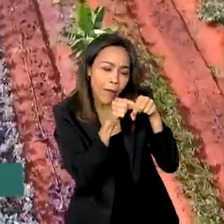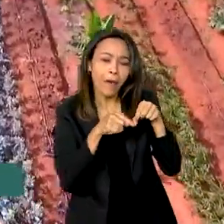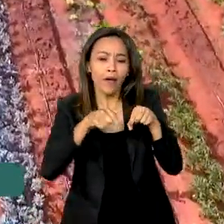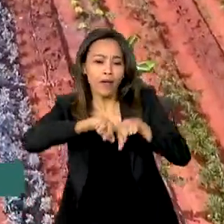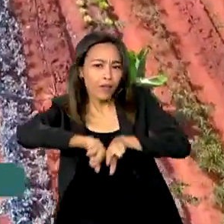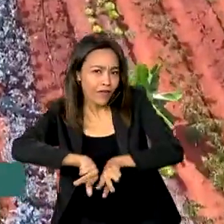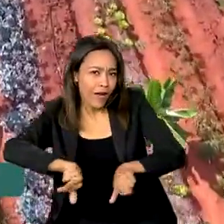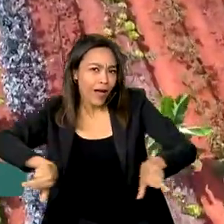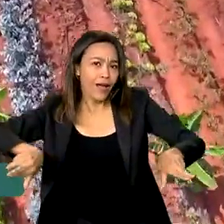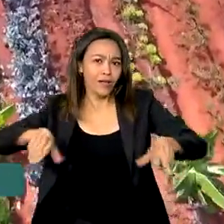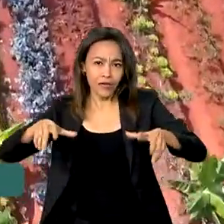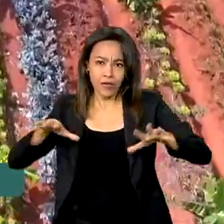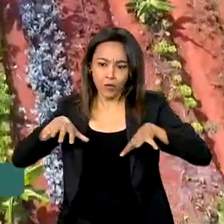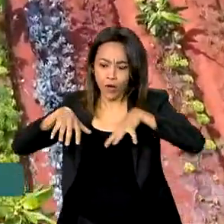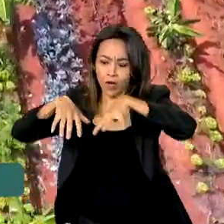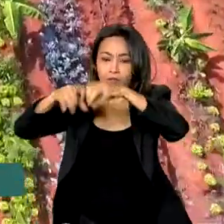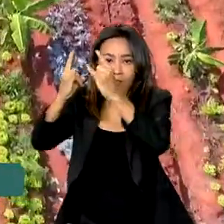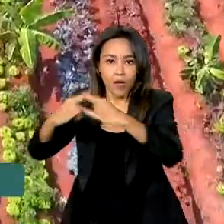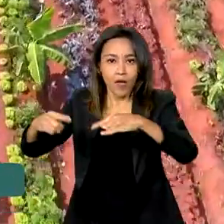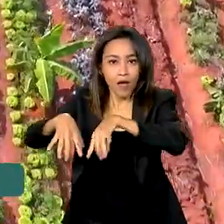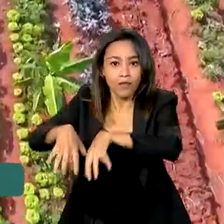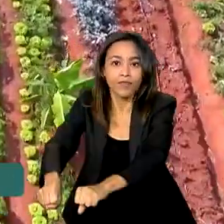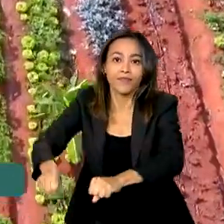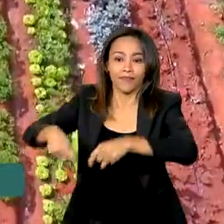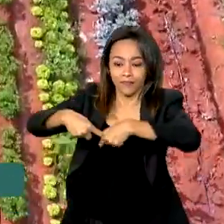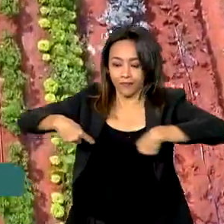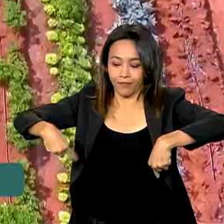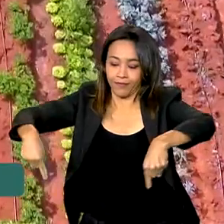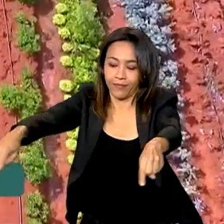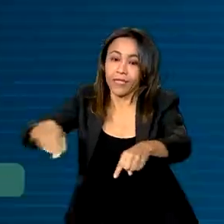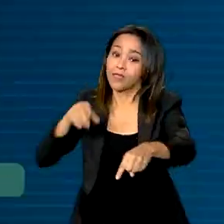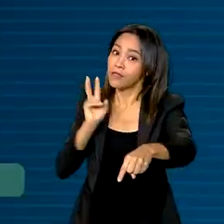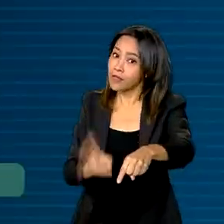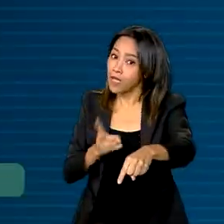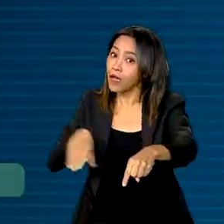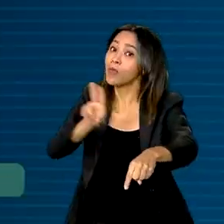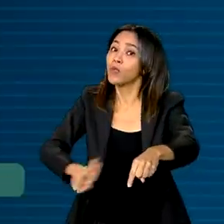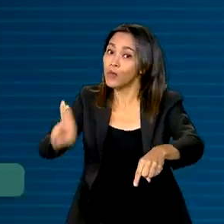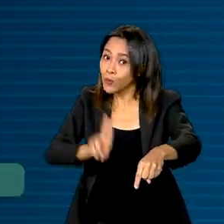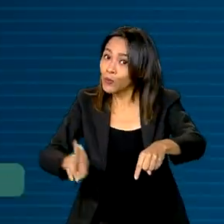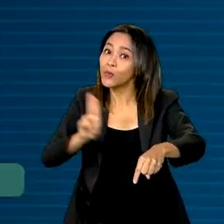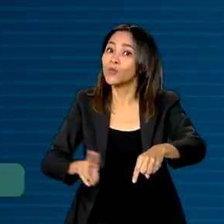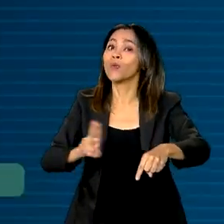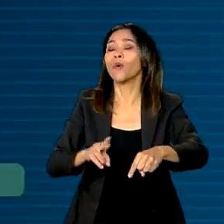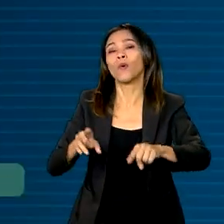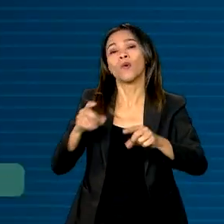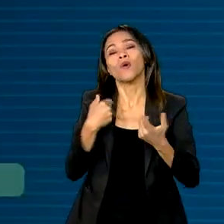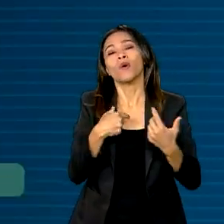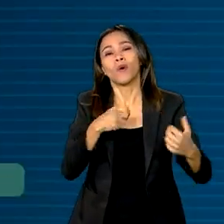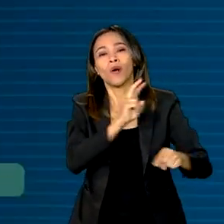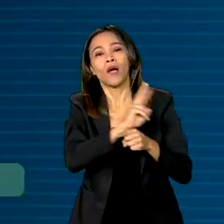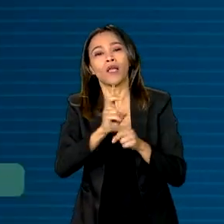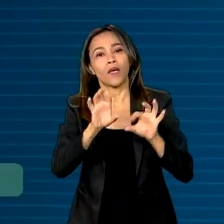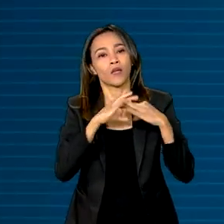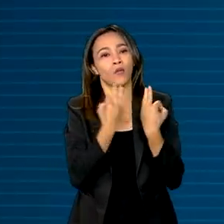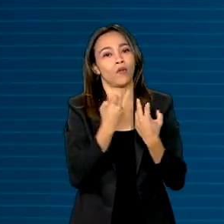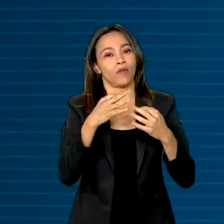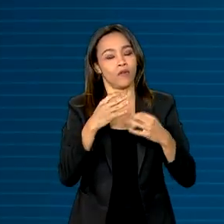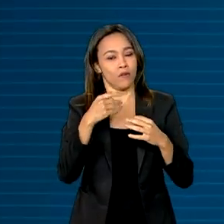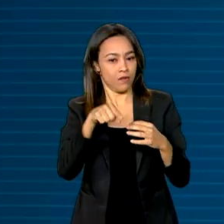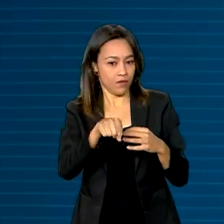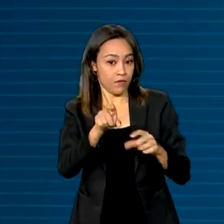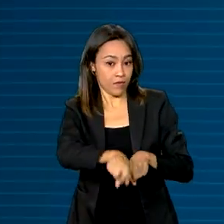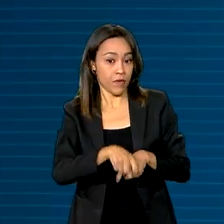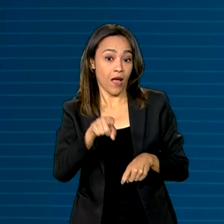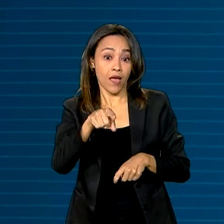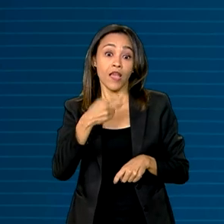em um assentamento da reforma agrária e sempre fez uso do Pronaf. O ano passado a gente fez investimentos na propriedade de novo, via